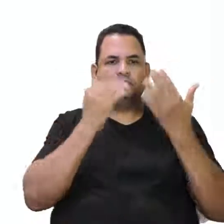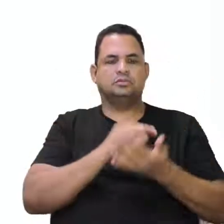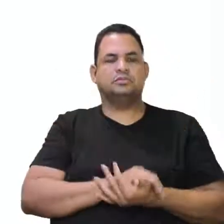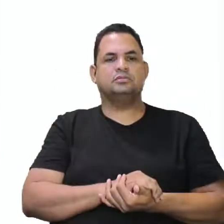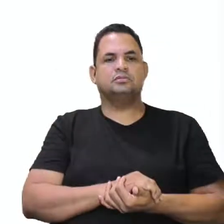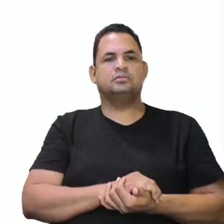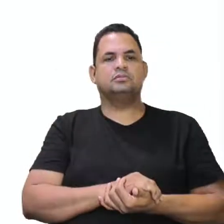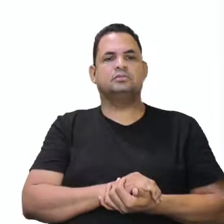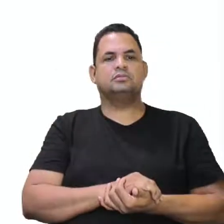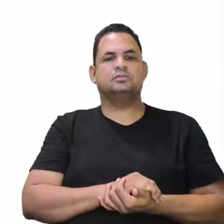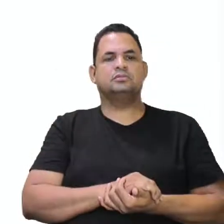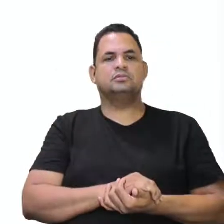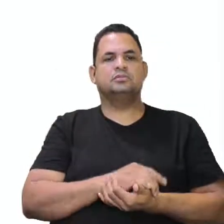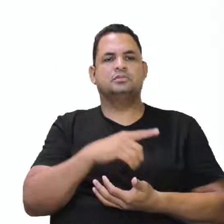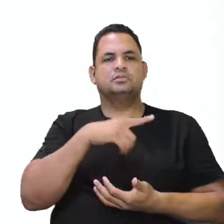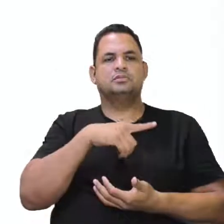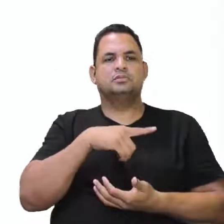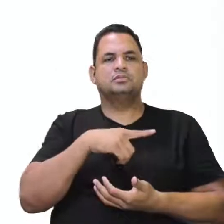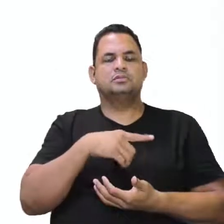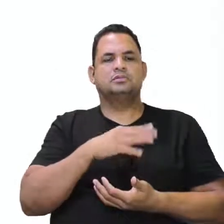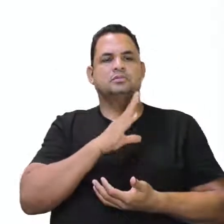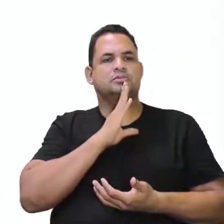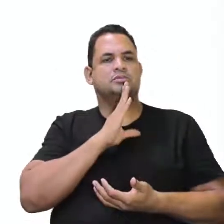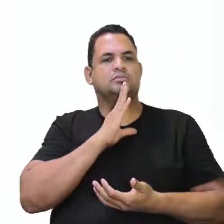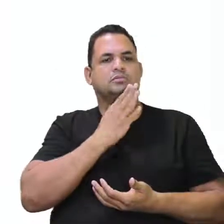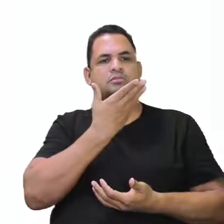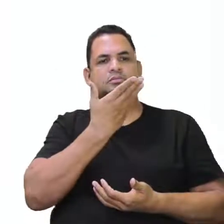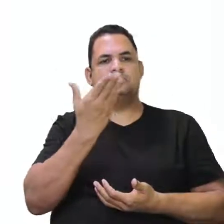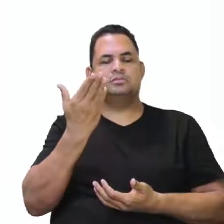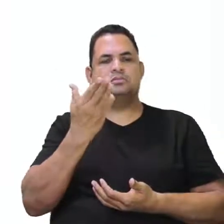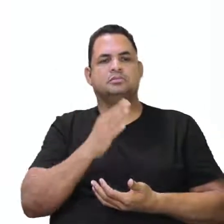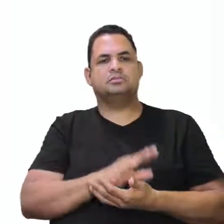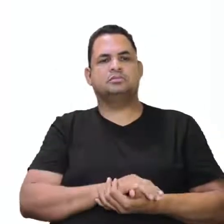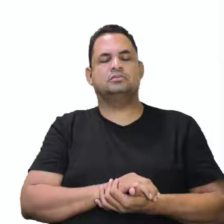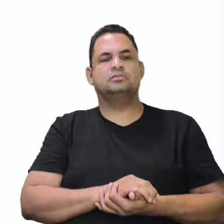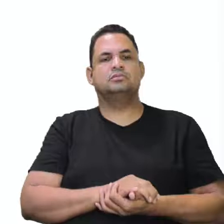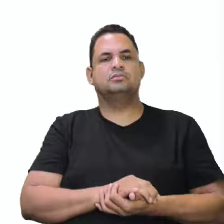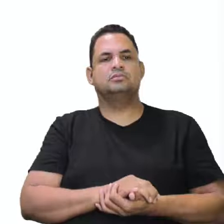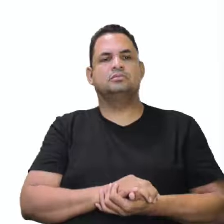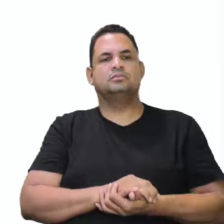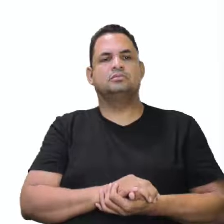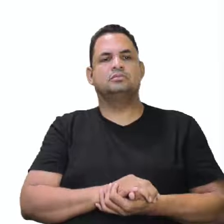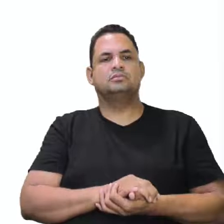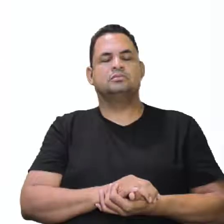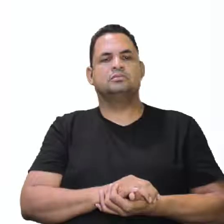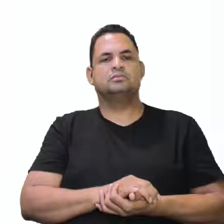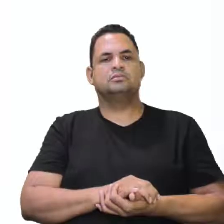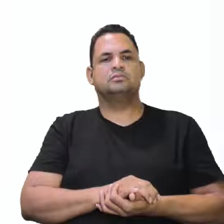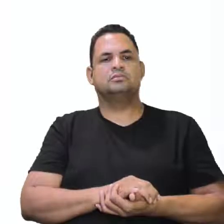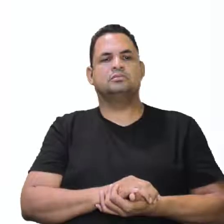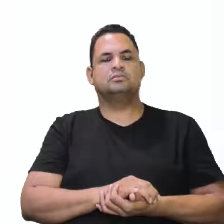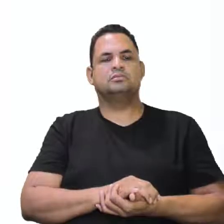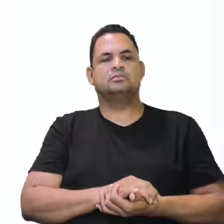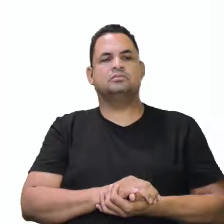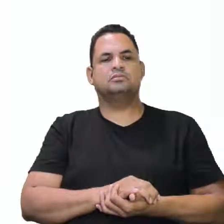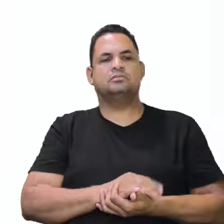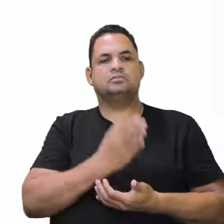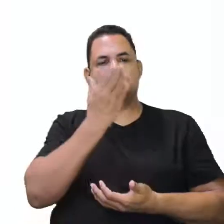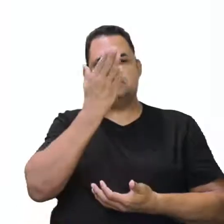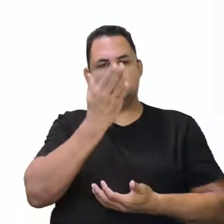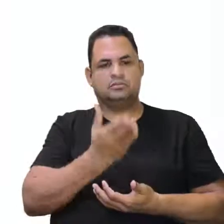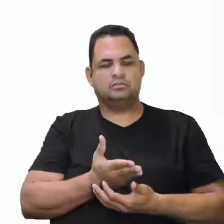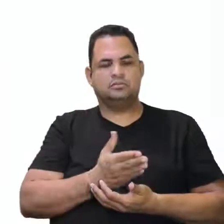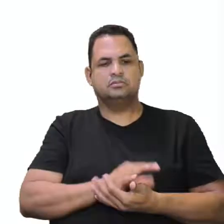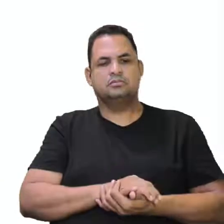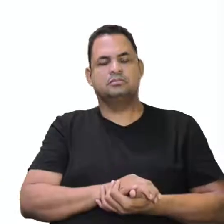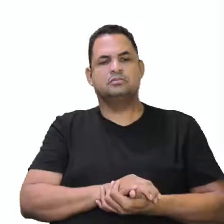aí. Então, você tem aqui, reconhece a palavra body, que você viu ainda agora. Reconhece ela em todos aqui.